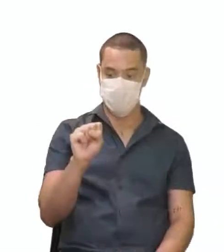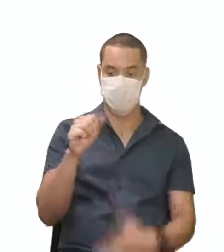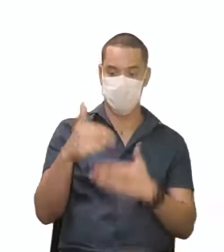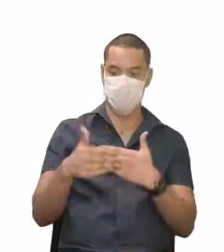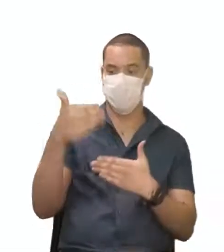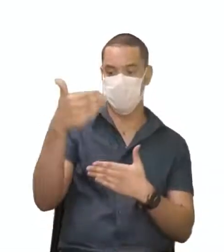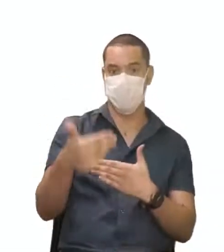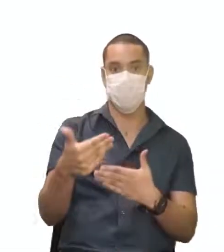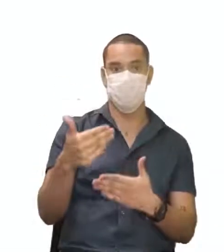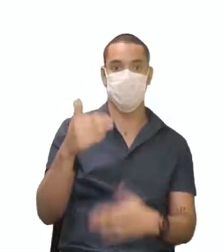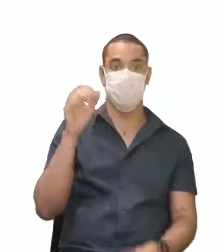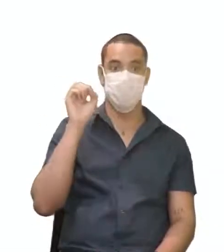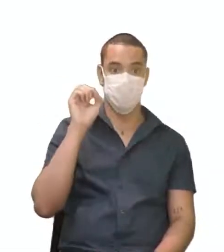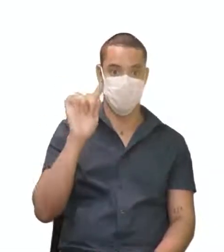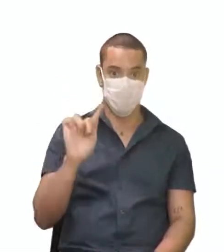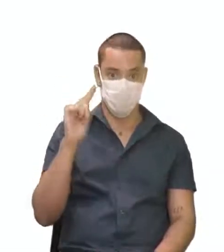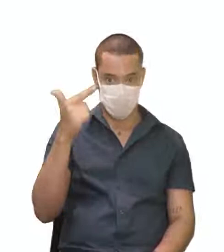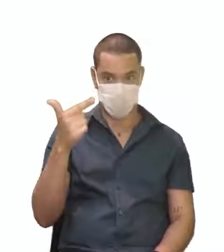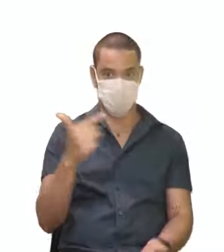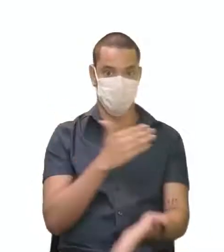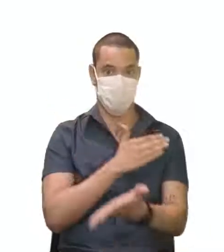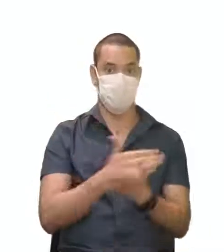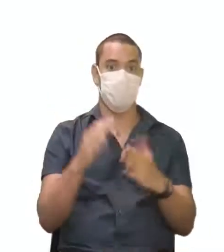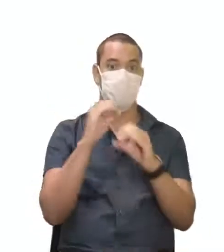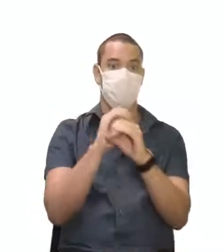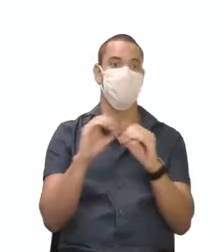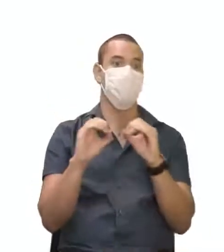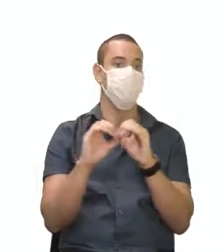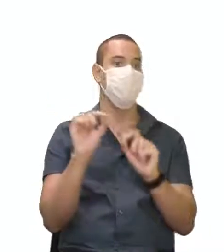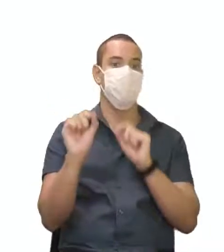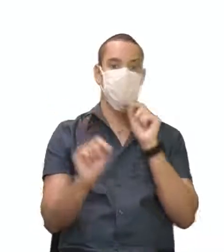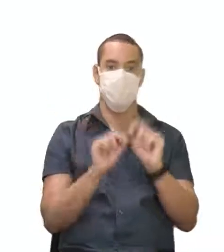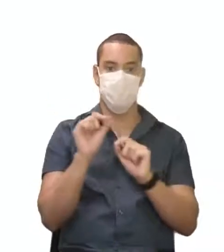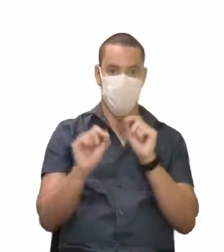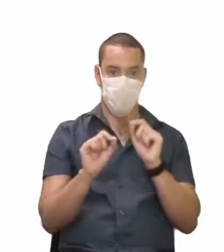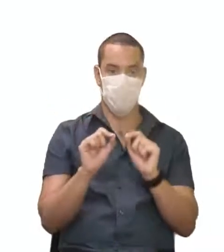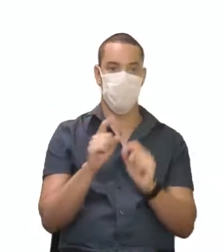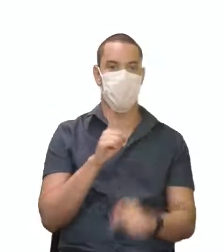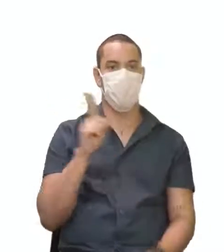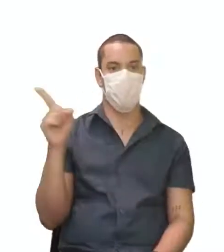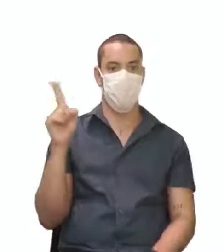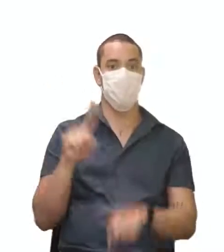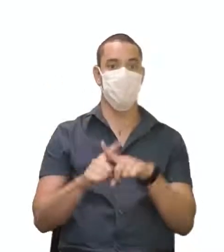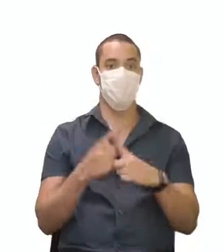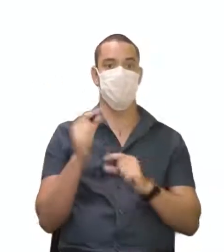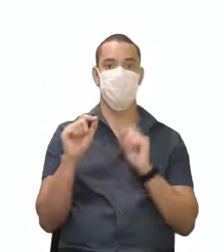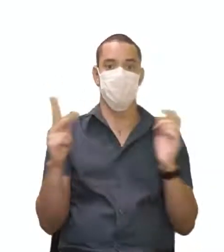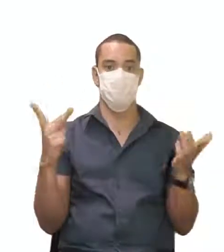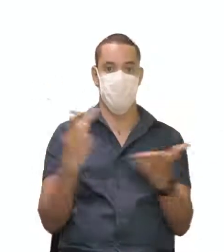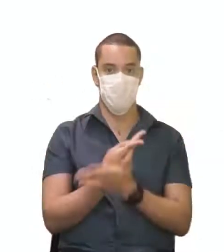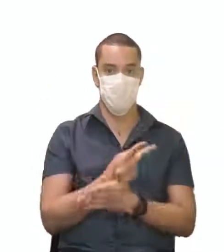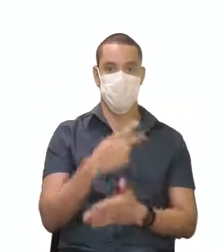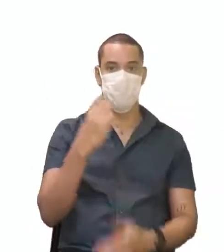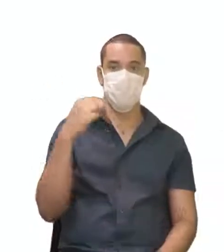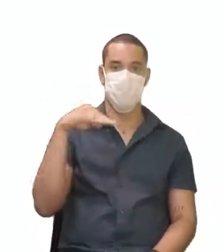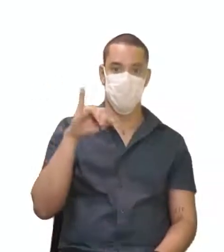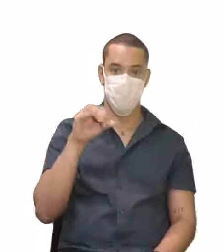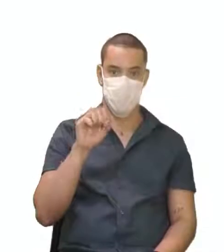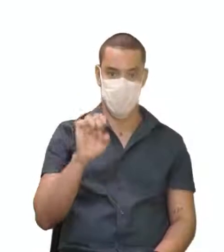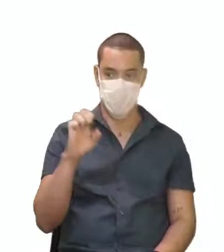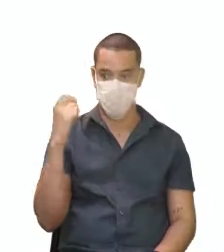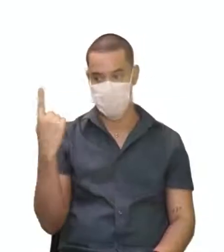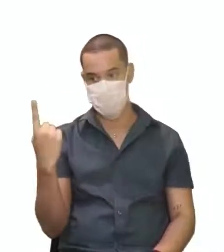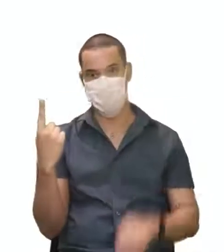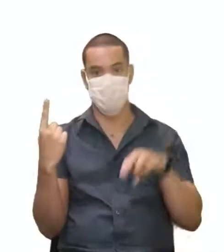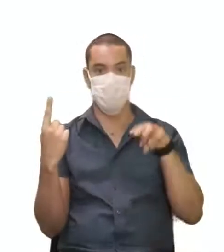período G2, começou a divisão. Qual é a divisão? Na meiose. Só que ela vai passar pela meiose 1 e depois pela meiose